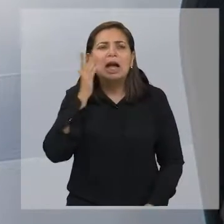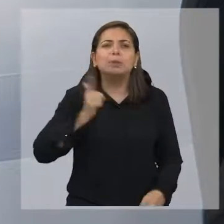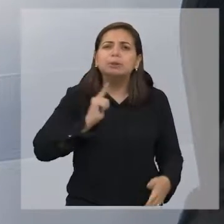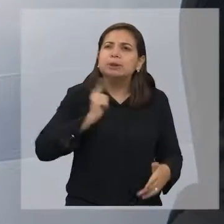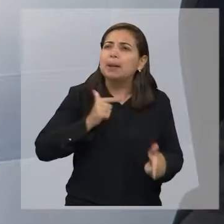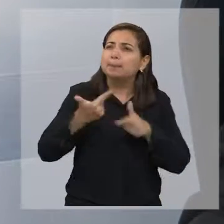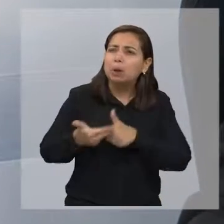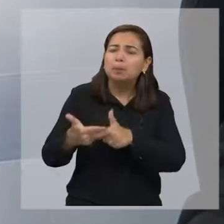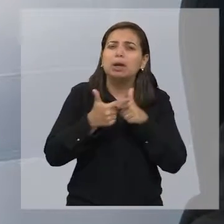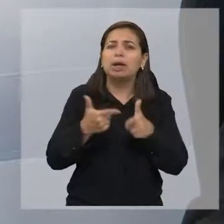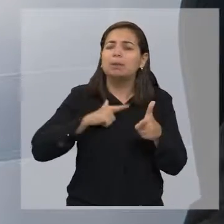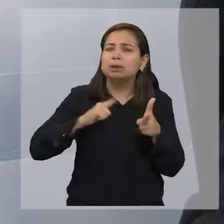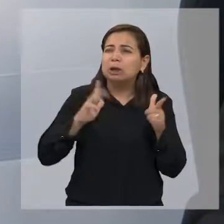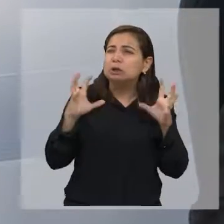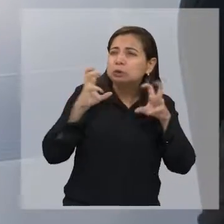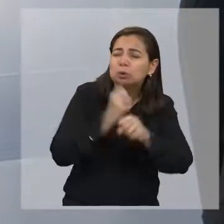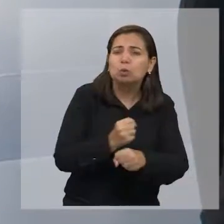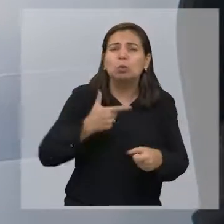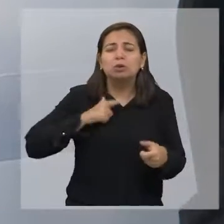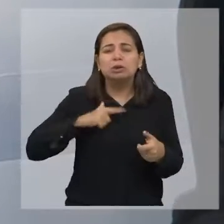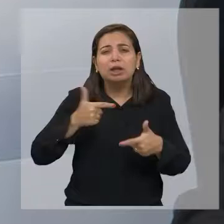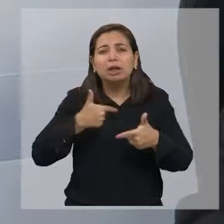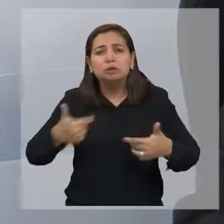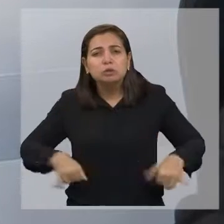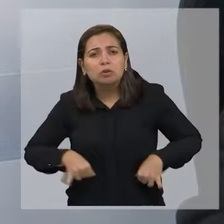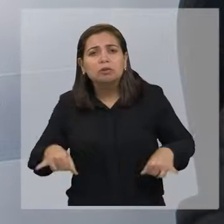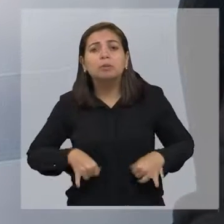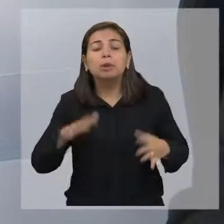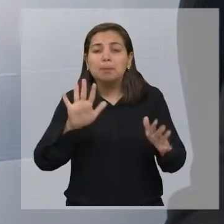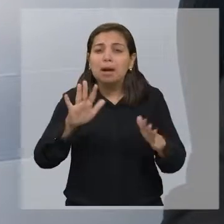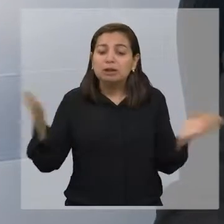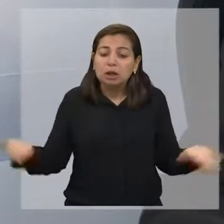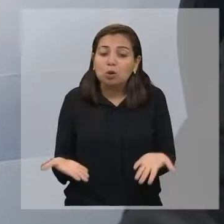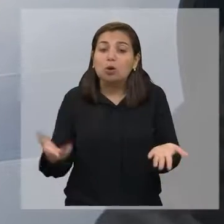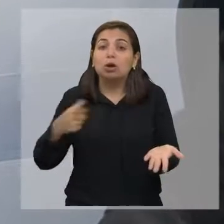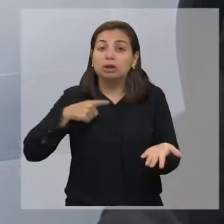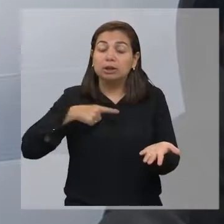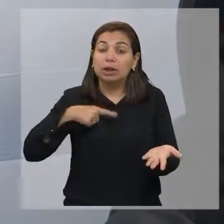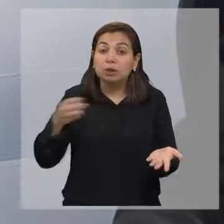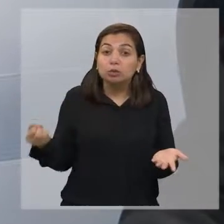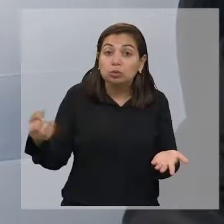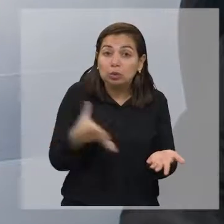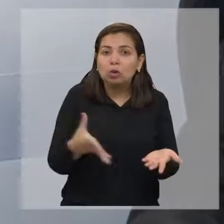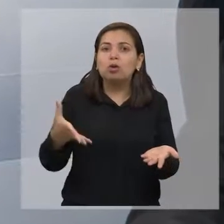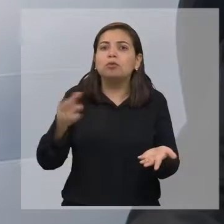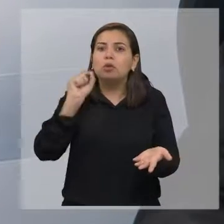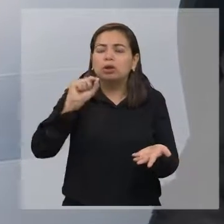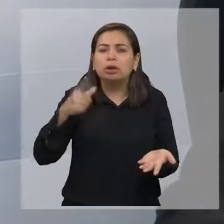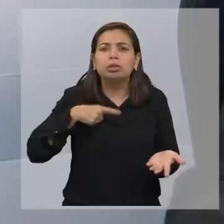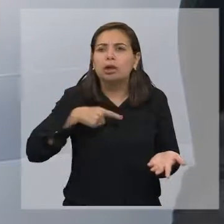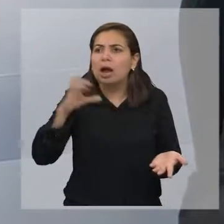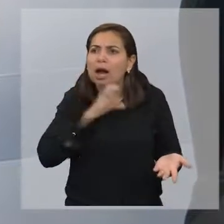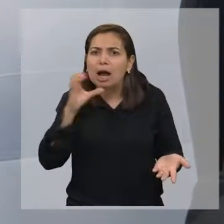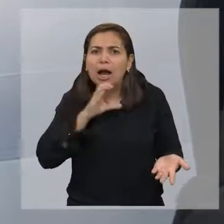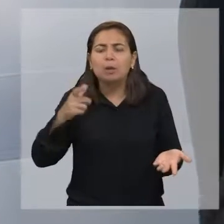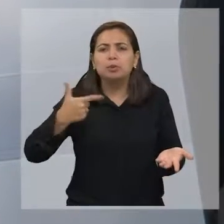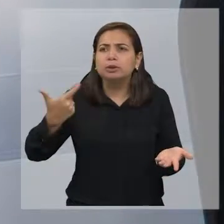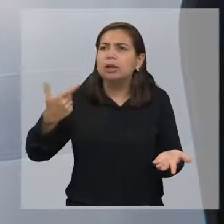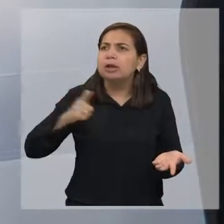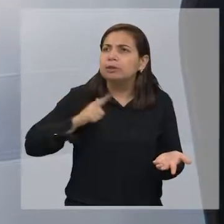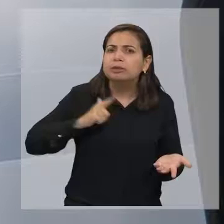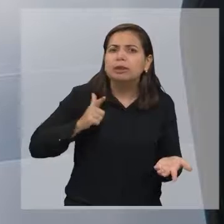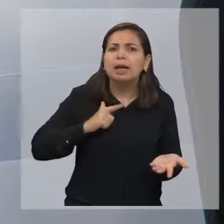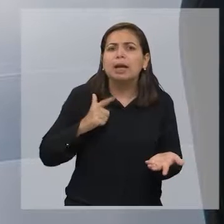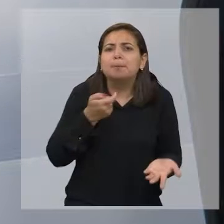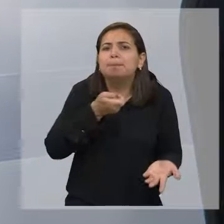de triunfo, por exemplo, esses tempos pós-modernos de vertigem, de velocidade, de muito reflexo e